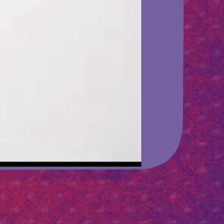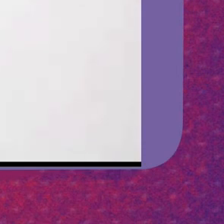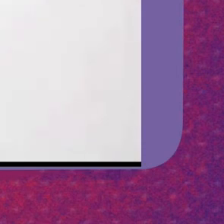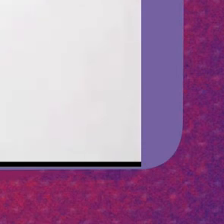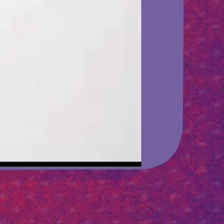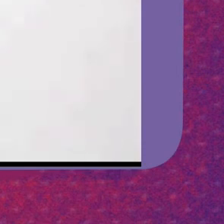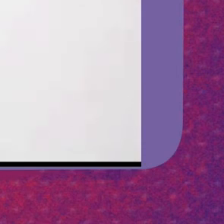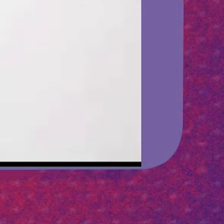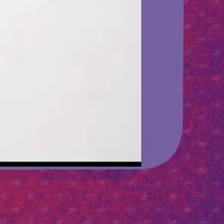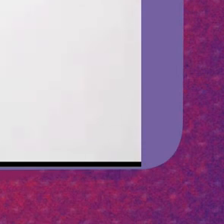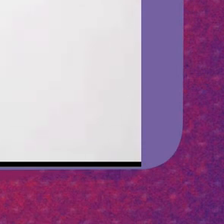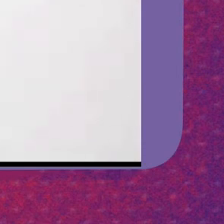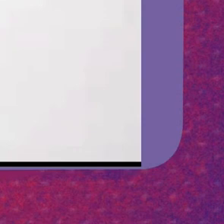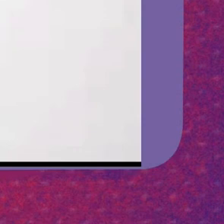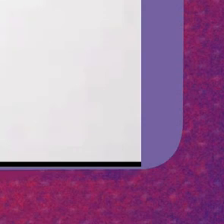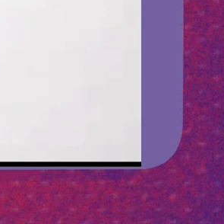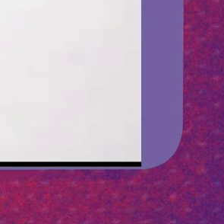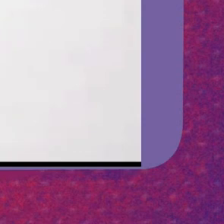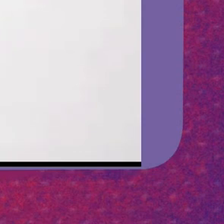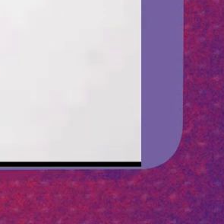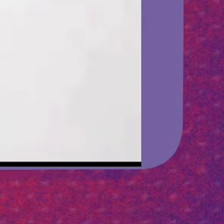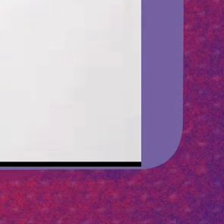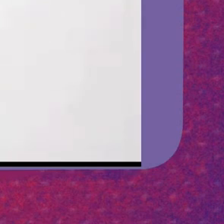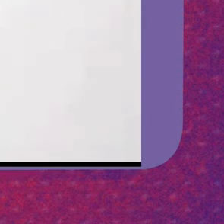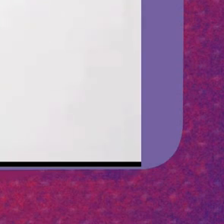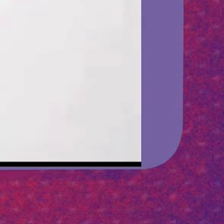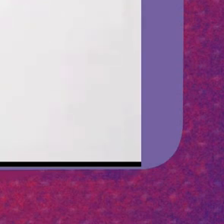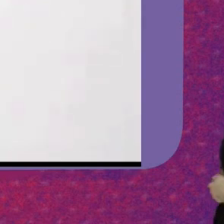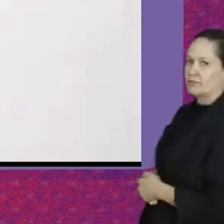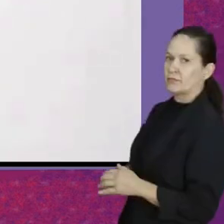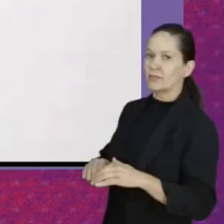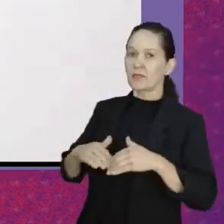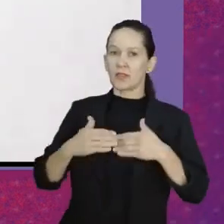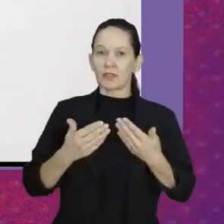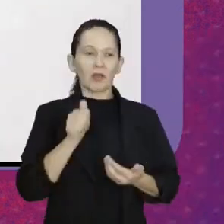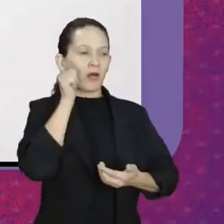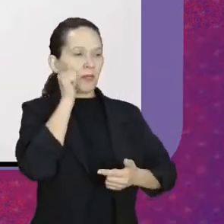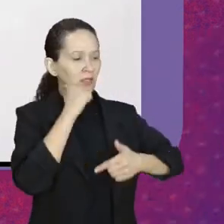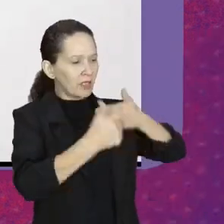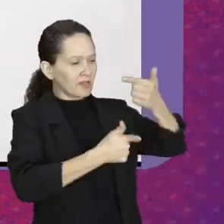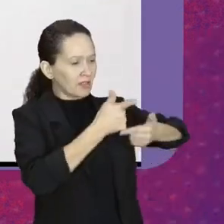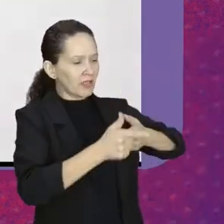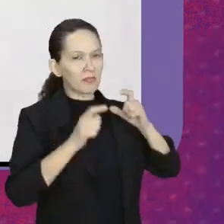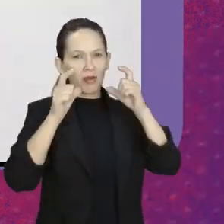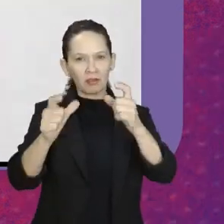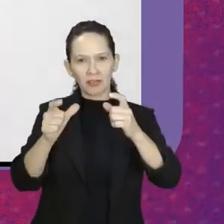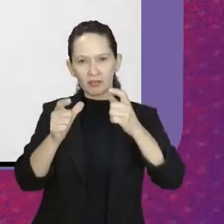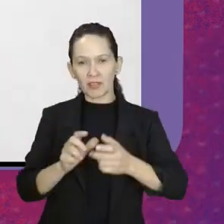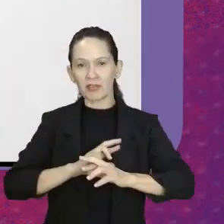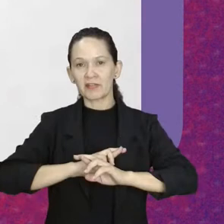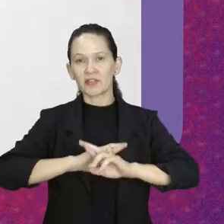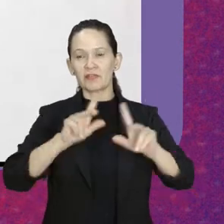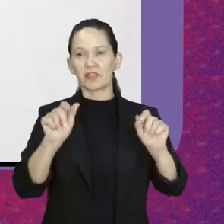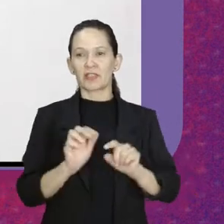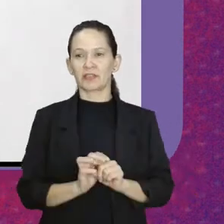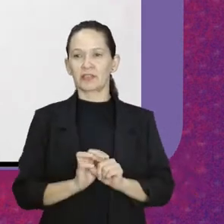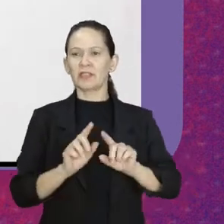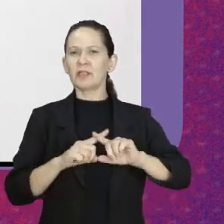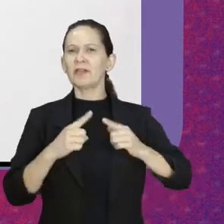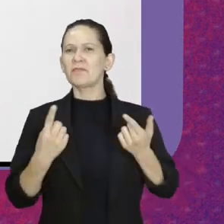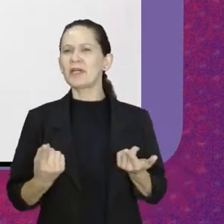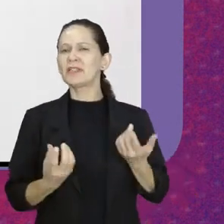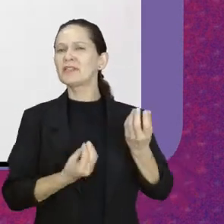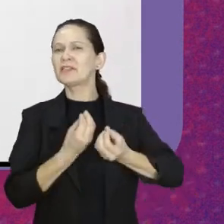cuidar dos trabalhos domésticos, cuidar dos filhos, e não é remunerado. E na sociedade, muitas vezes, o que não é remunerado